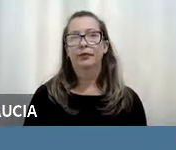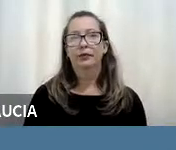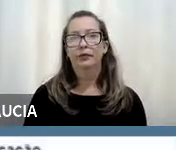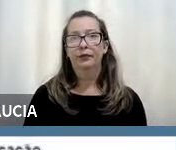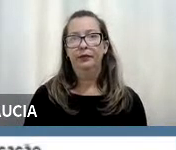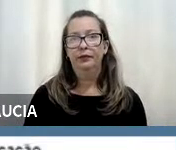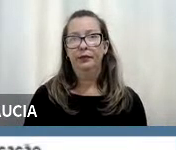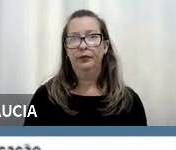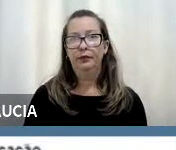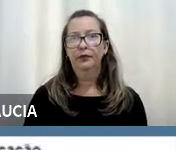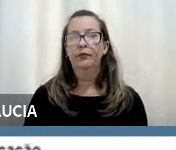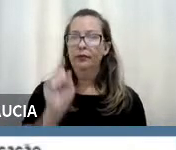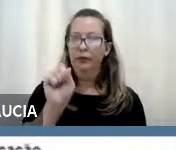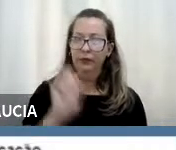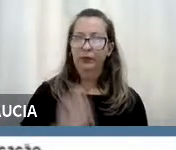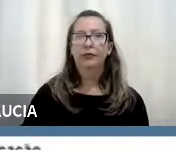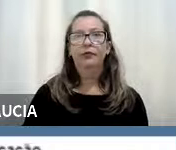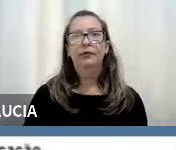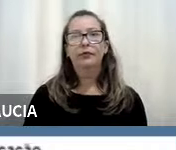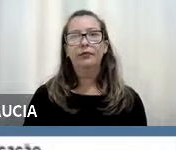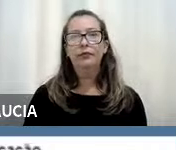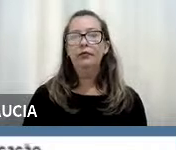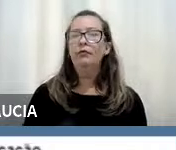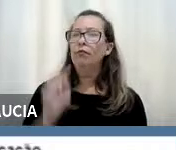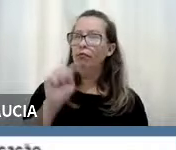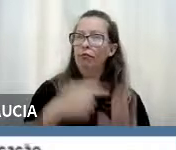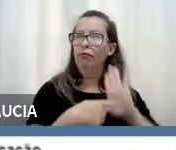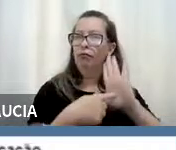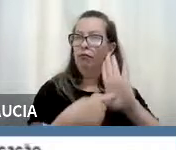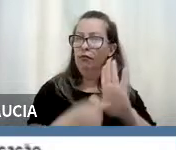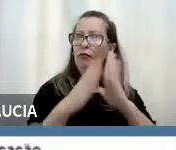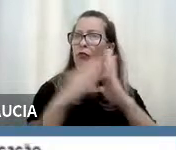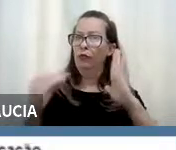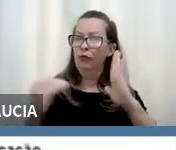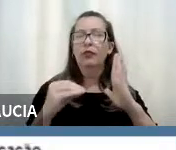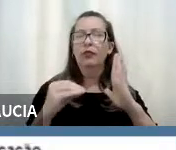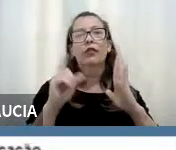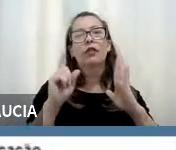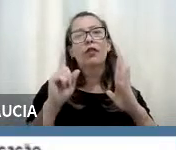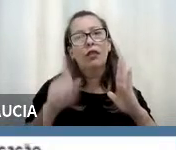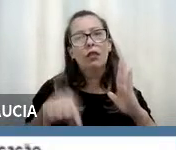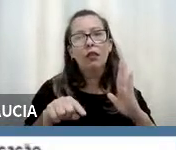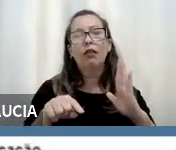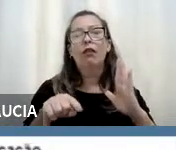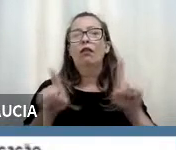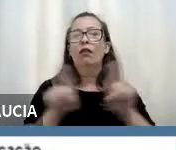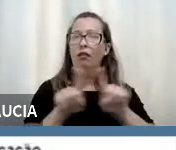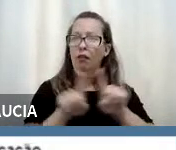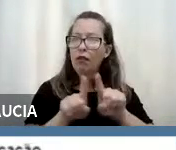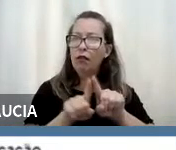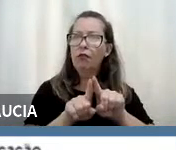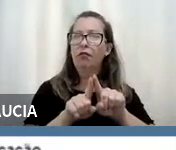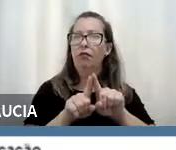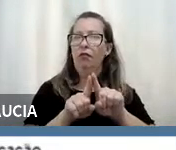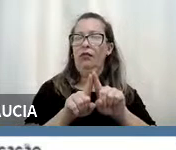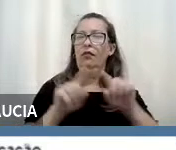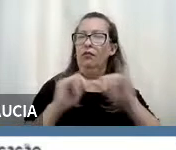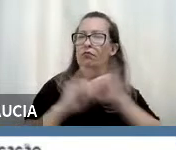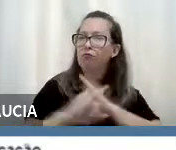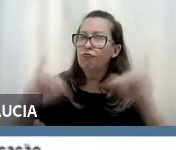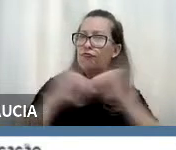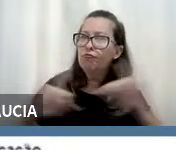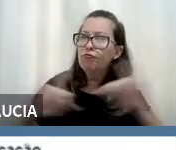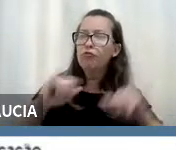Pode passar. Esse aqui é um exemplo também de outro post que viralizou bastante. A gente conseguiu atingir 41 milhões